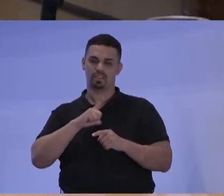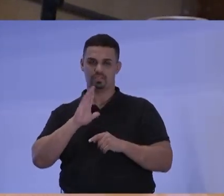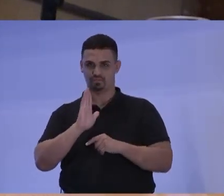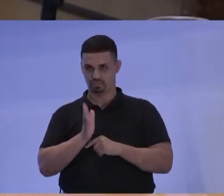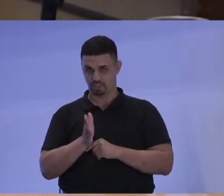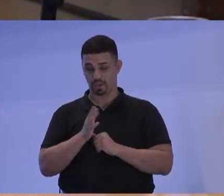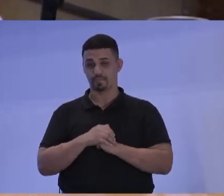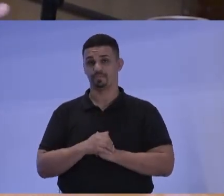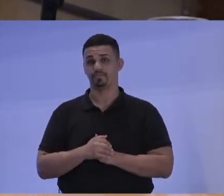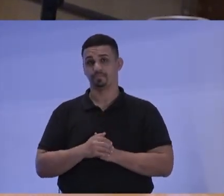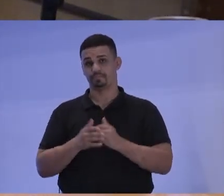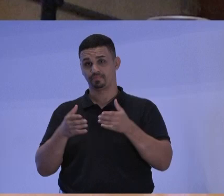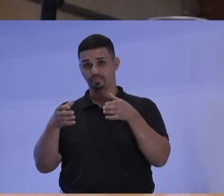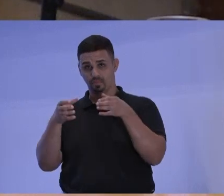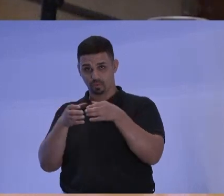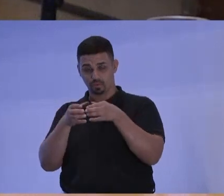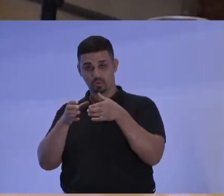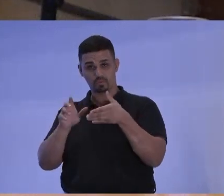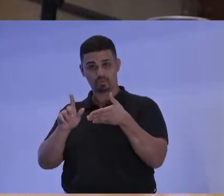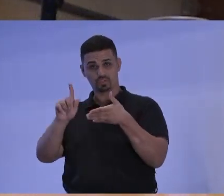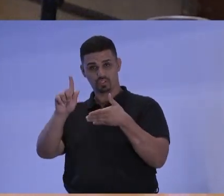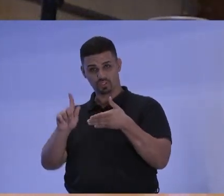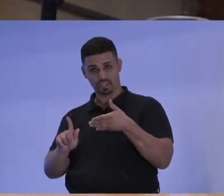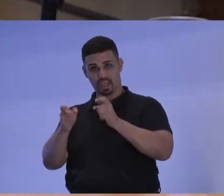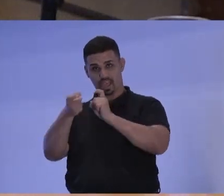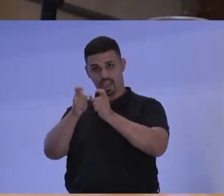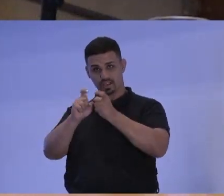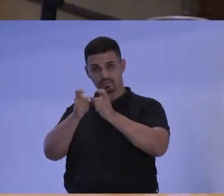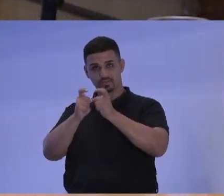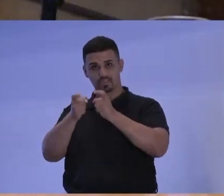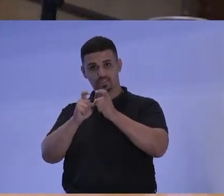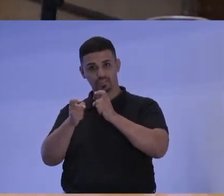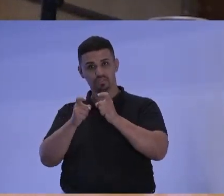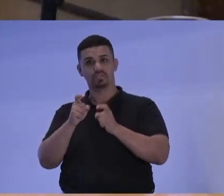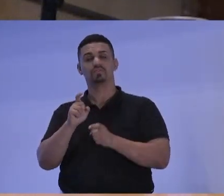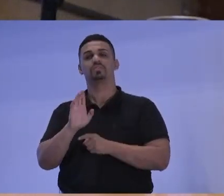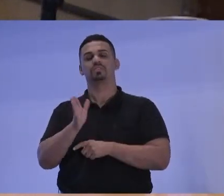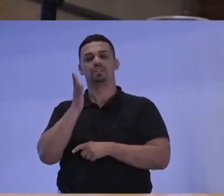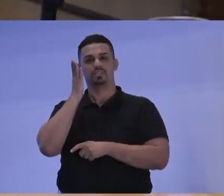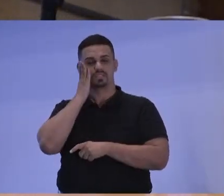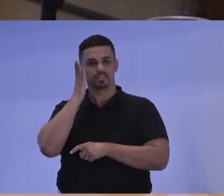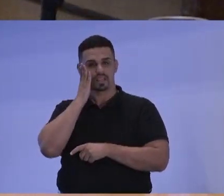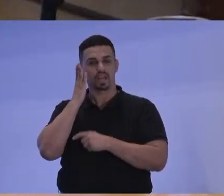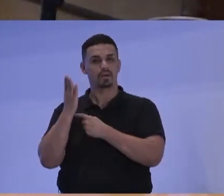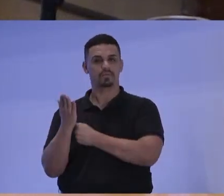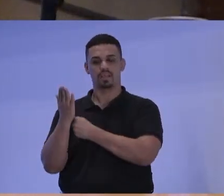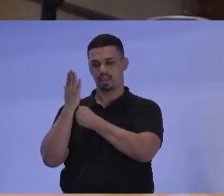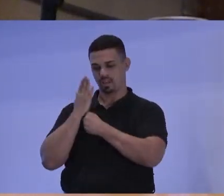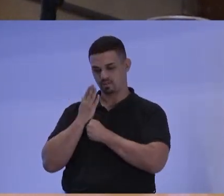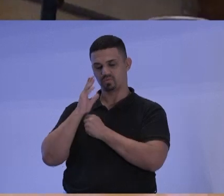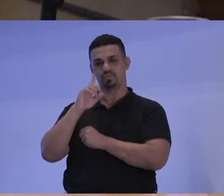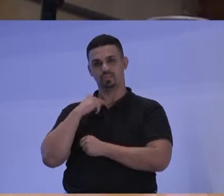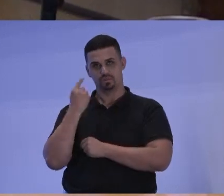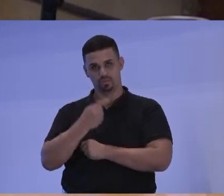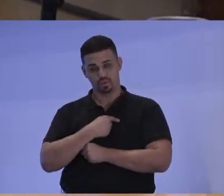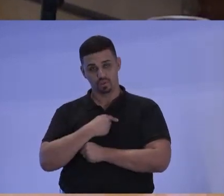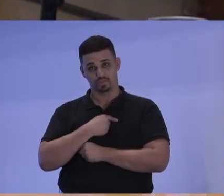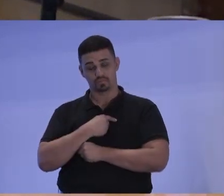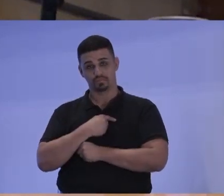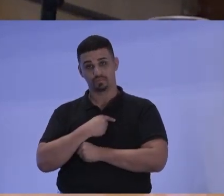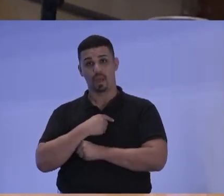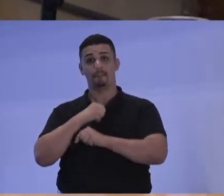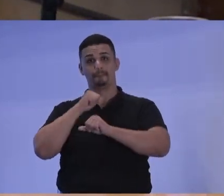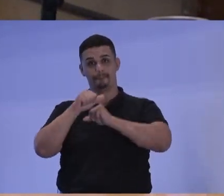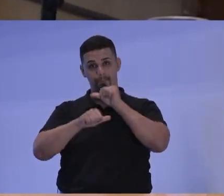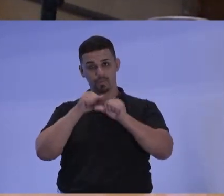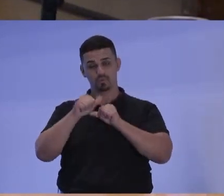da gerência administrativa já está a par, está nos ajudando. Mudou também